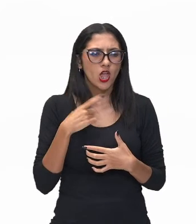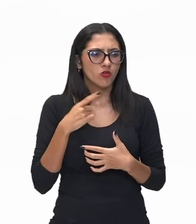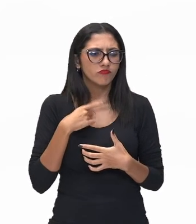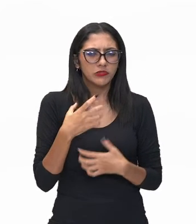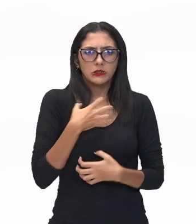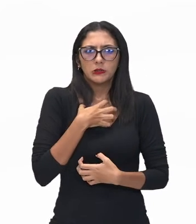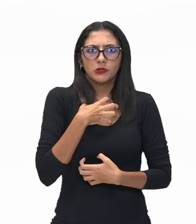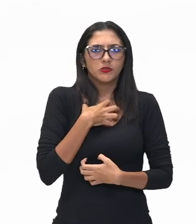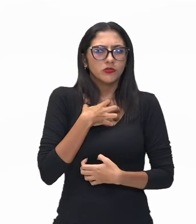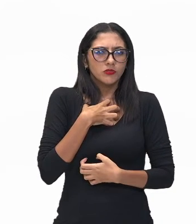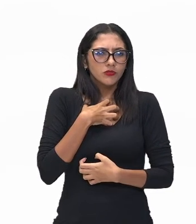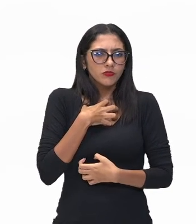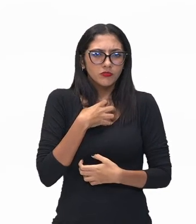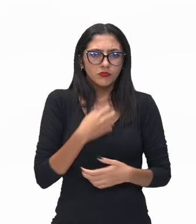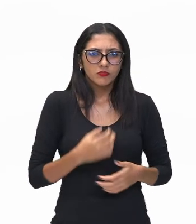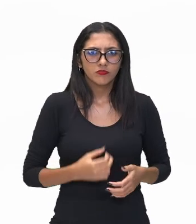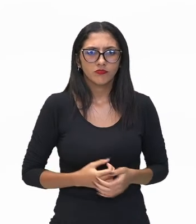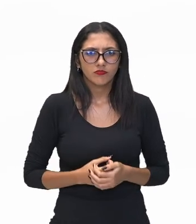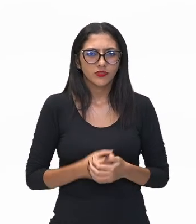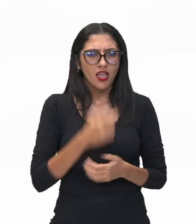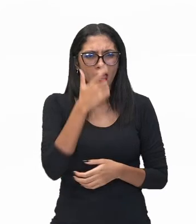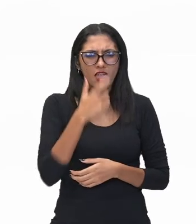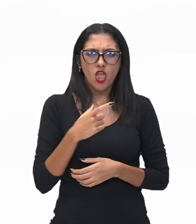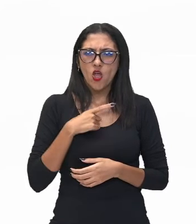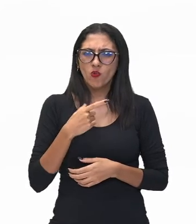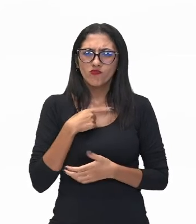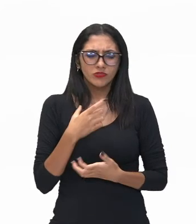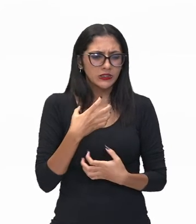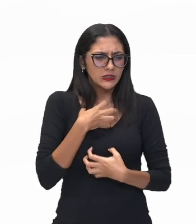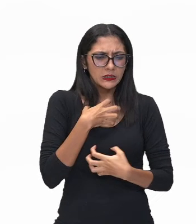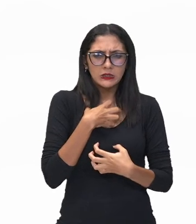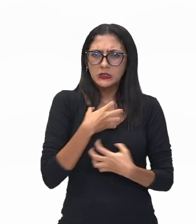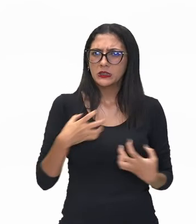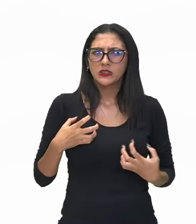assim. Eu fico fora de mim.